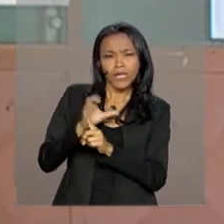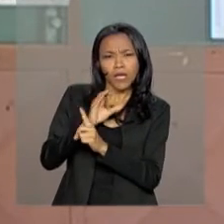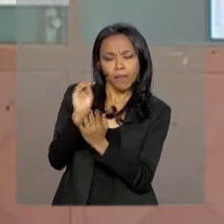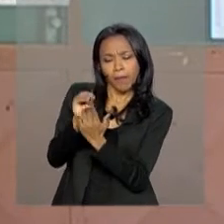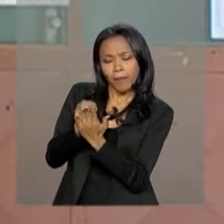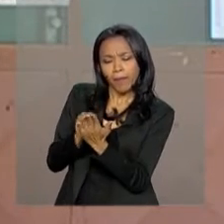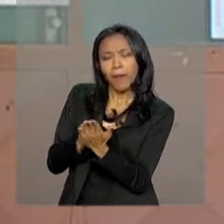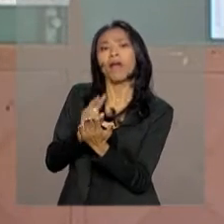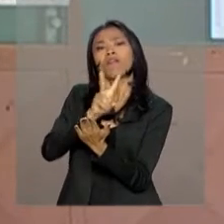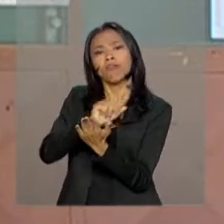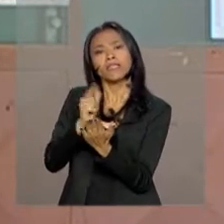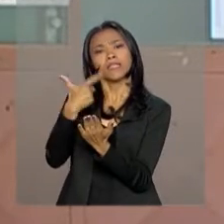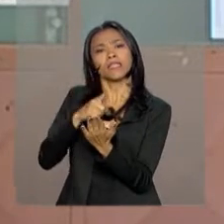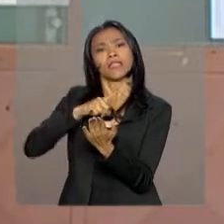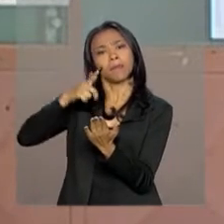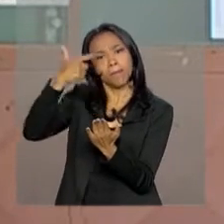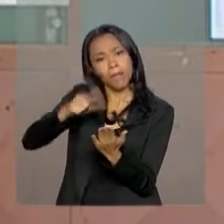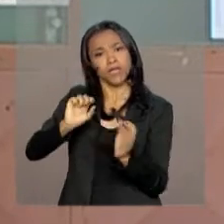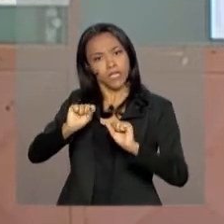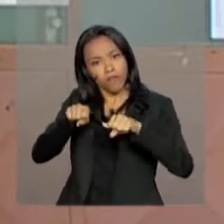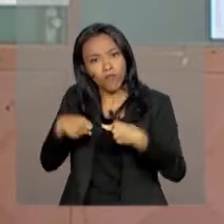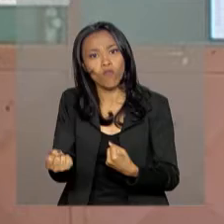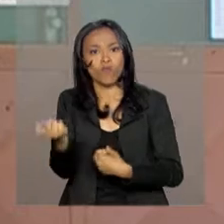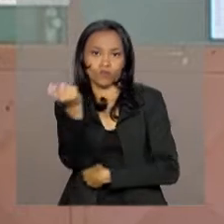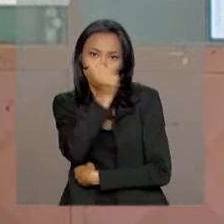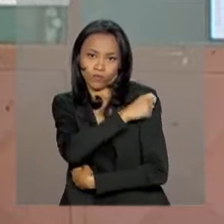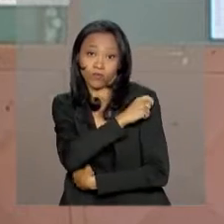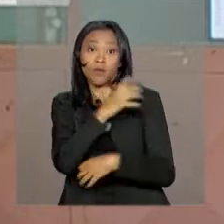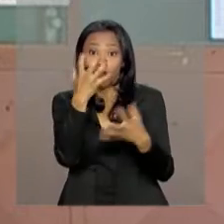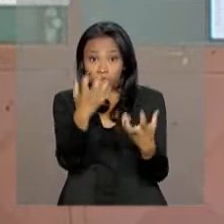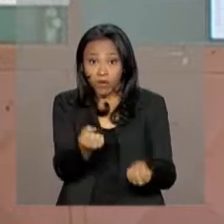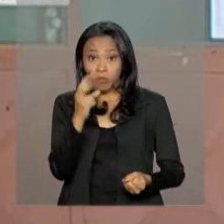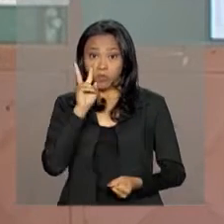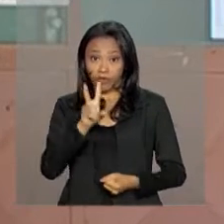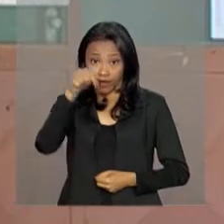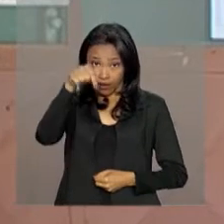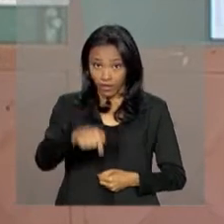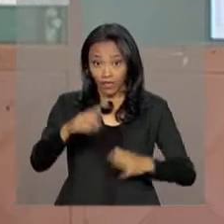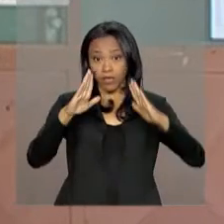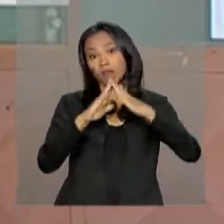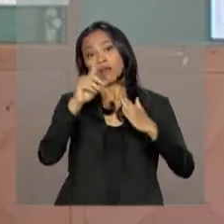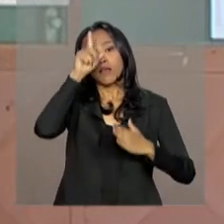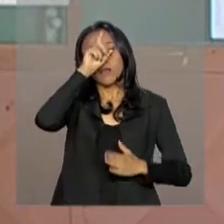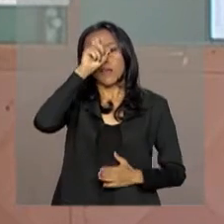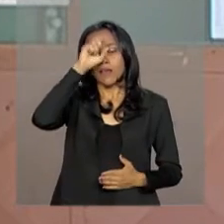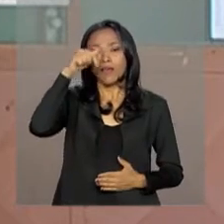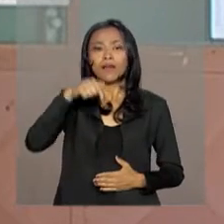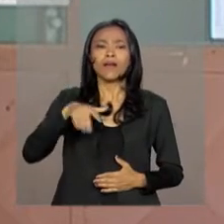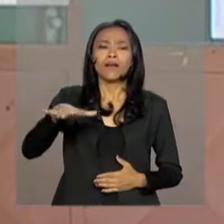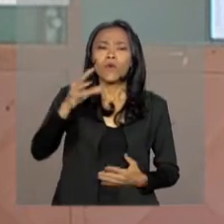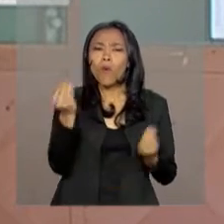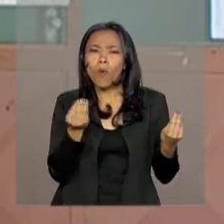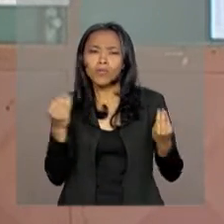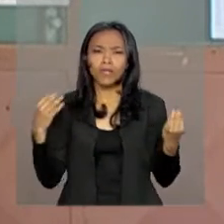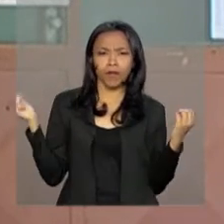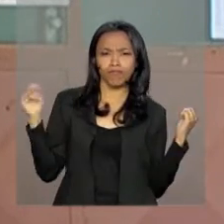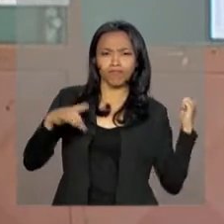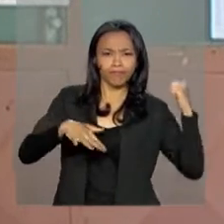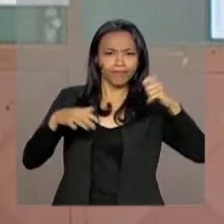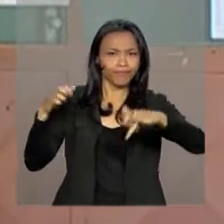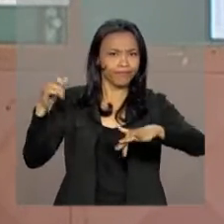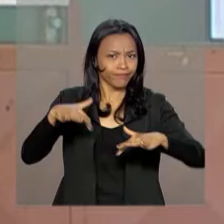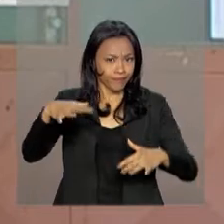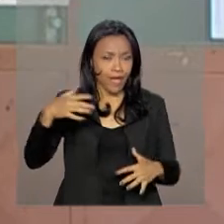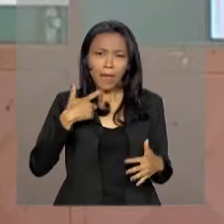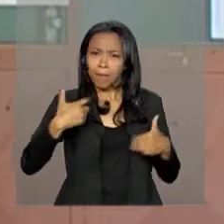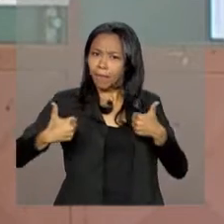receber um reforço das doses nós vamos acompanhar aqui neste posto de saúde a toda a movimentação este poço